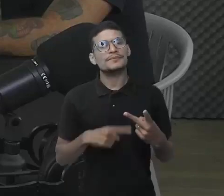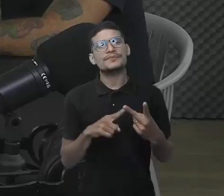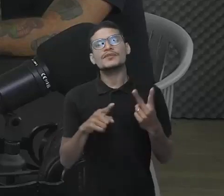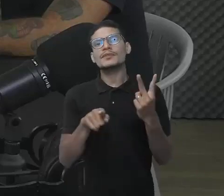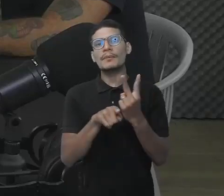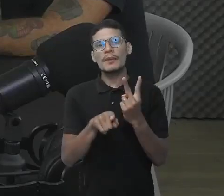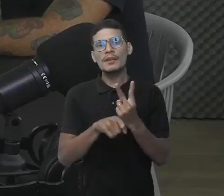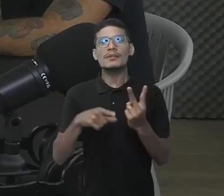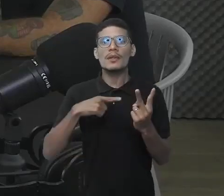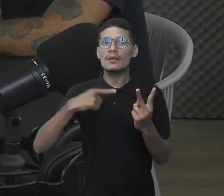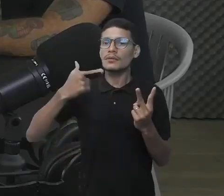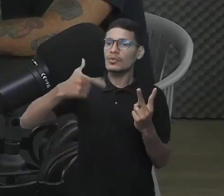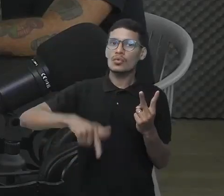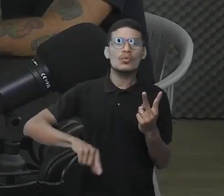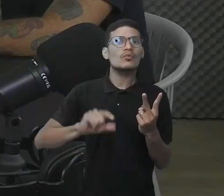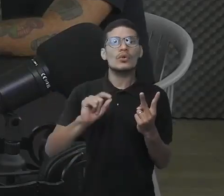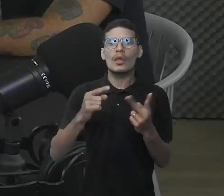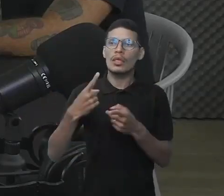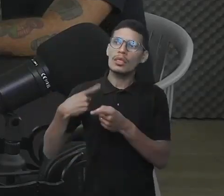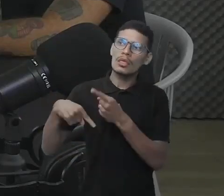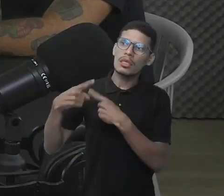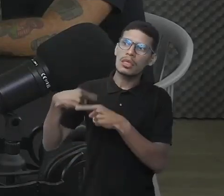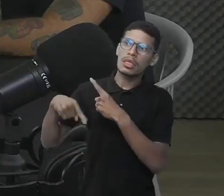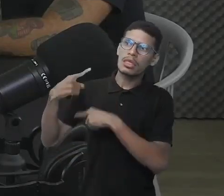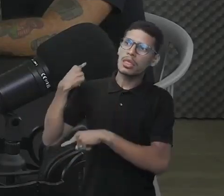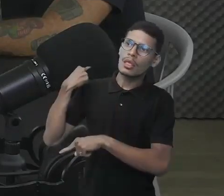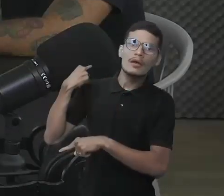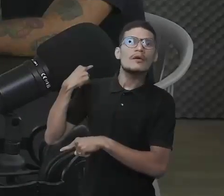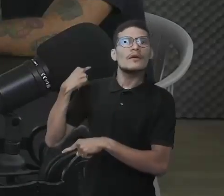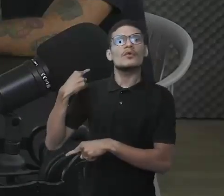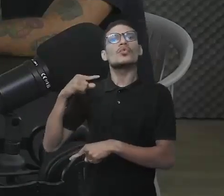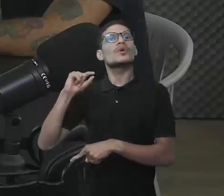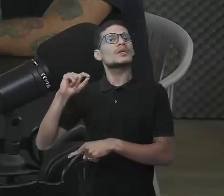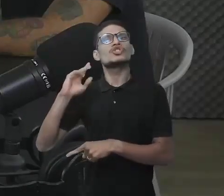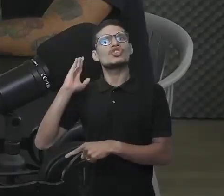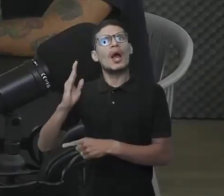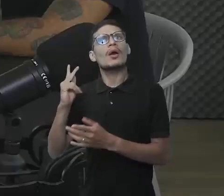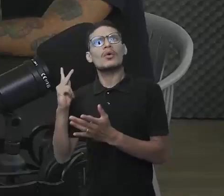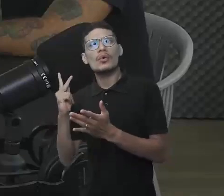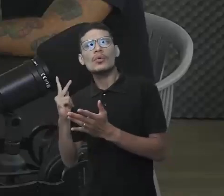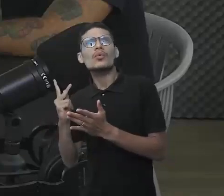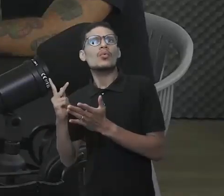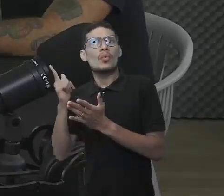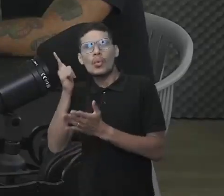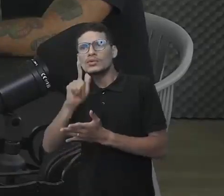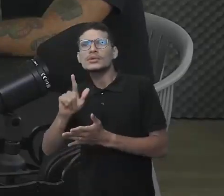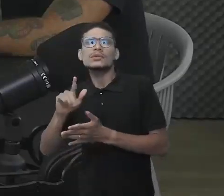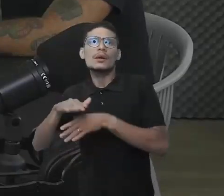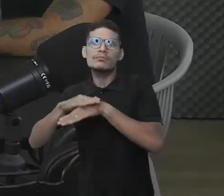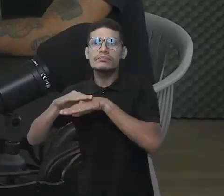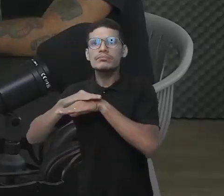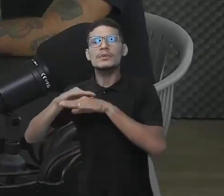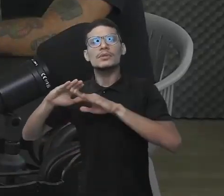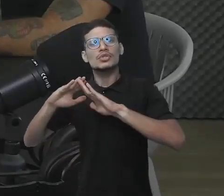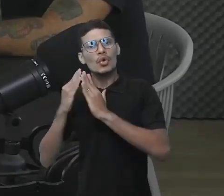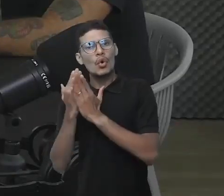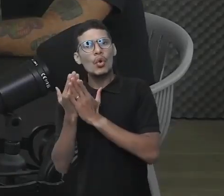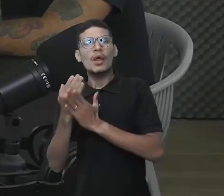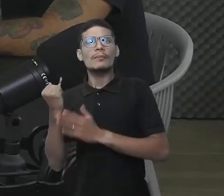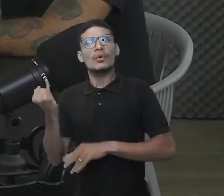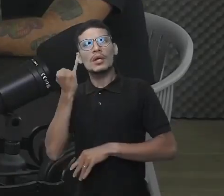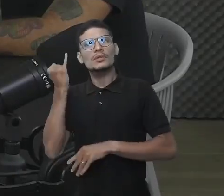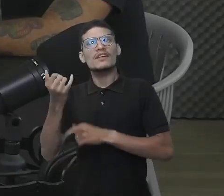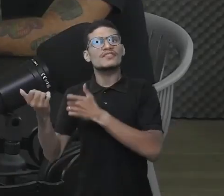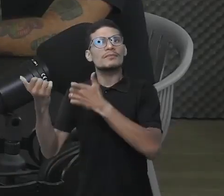de novo, um retrocesso do que a gente vinha conseguindo dialogar com as escolas, da importância de se discutir